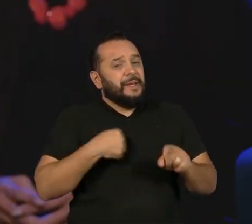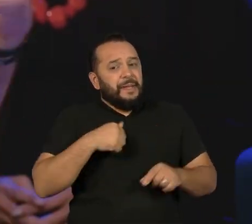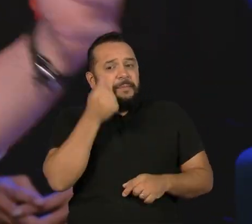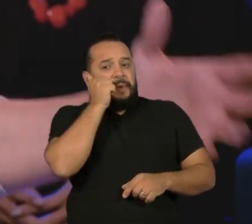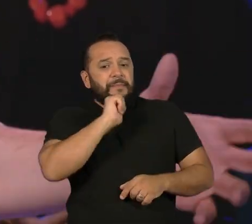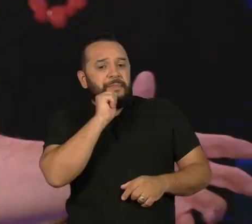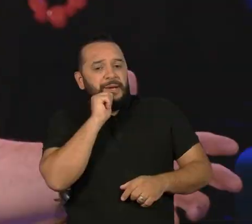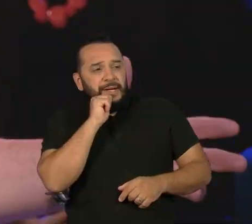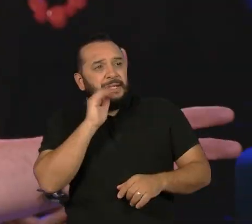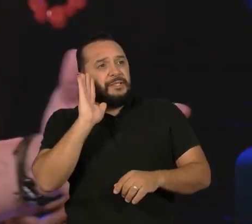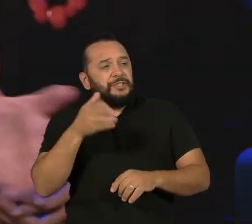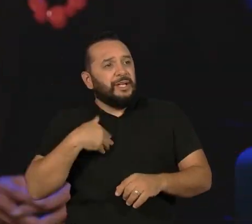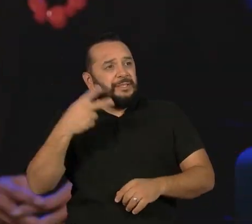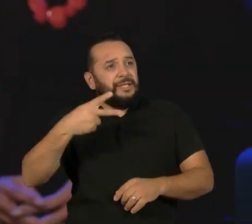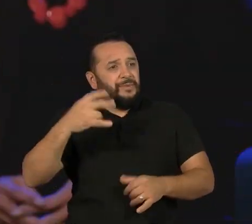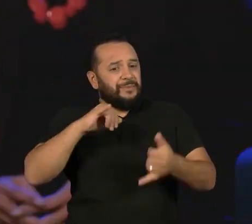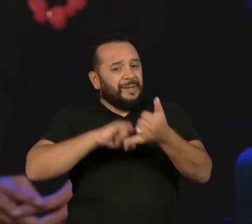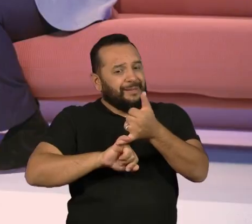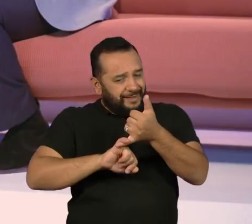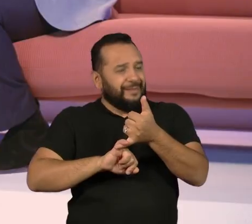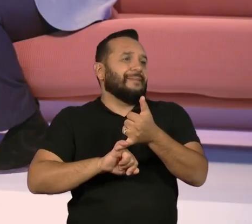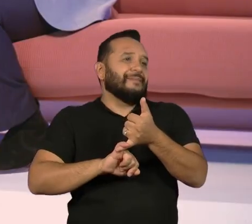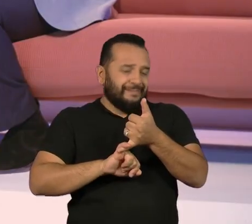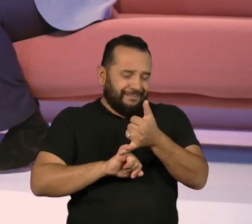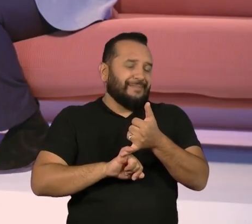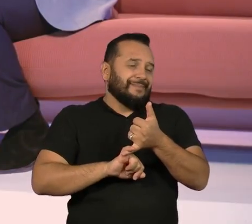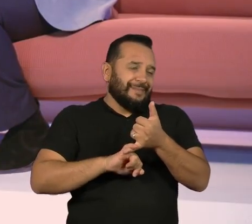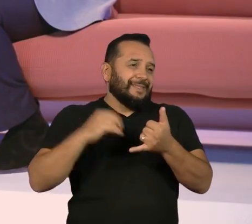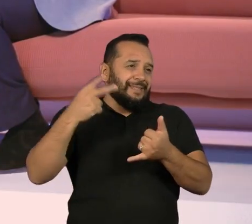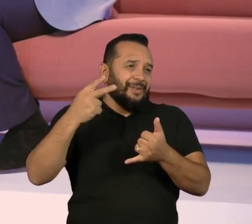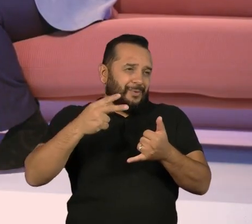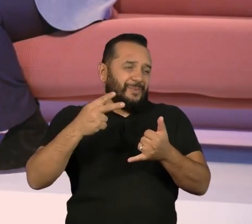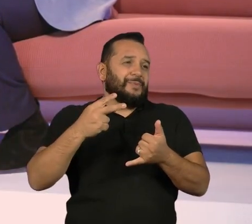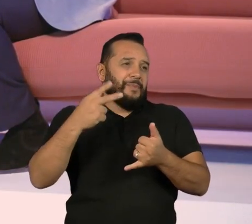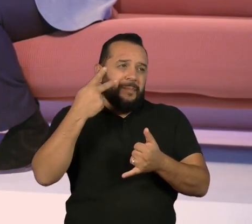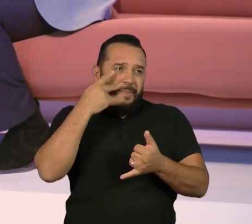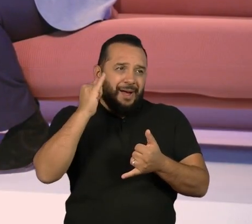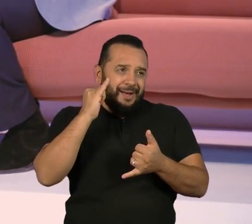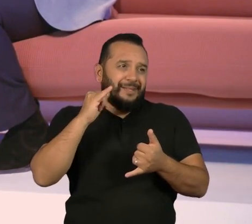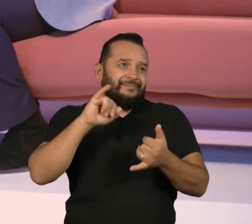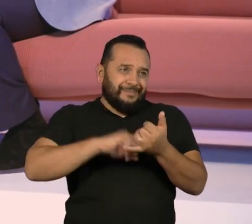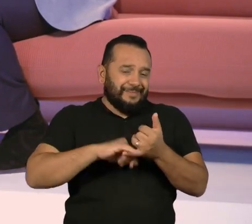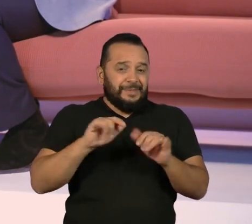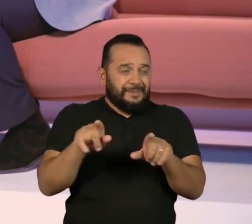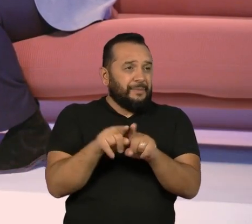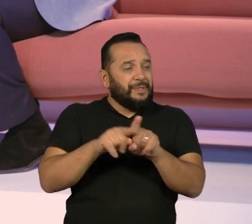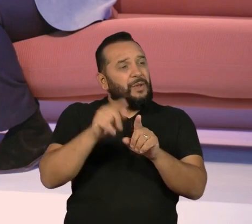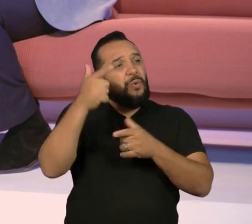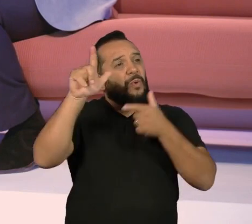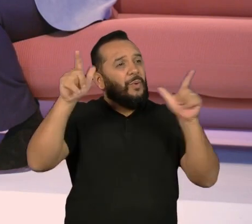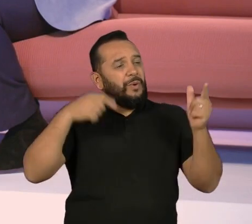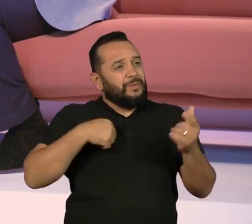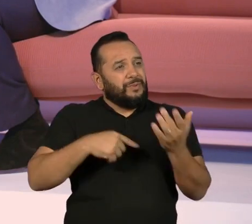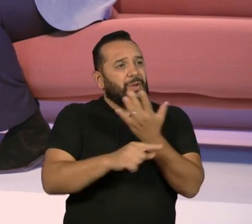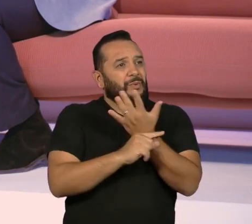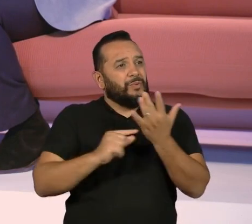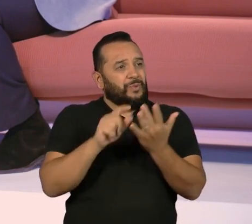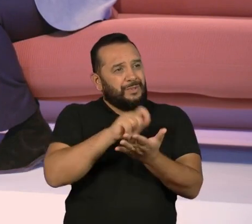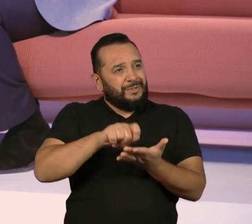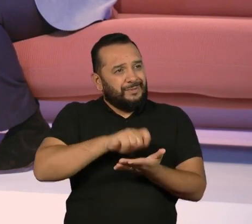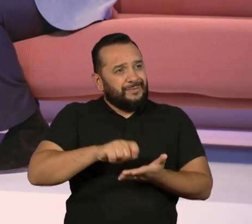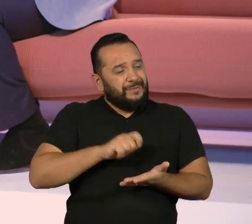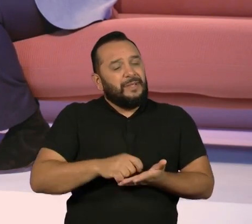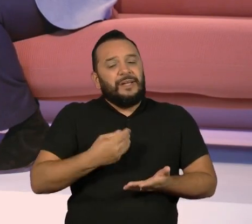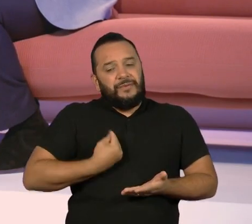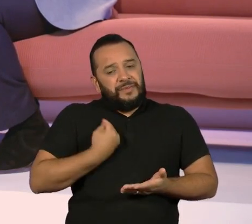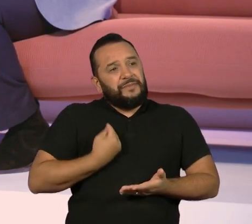depois com o padrasto, dele com a mãe. E há outros autores querendo trazer essa temática assim, olha, eu vivi isso,